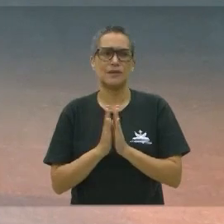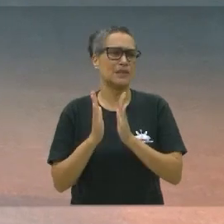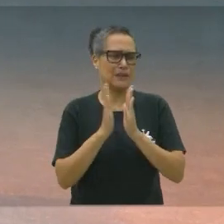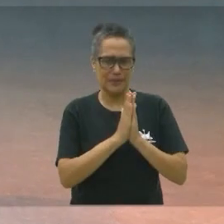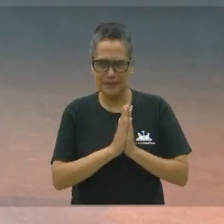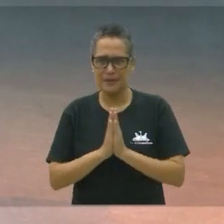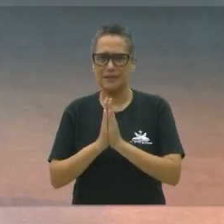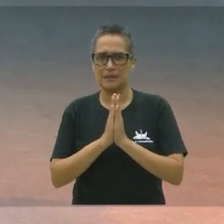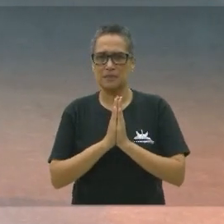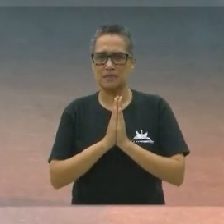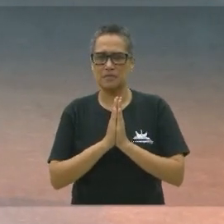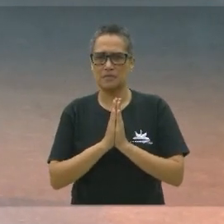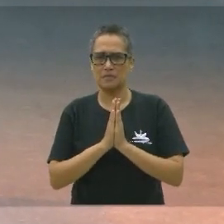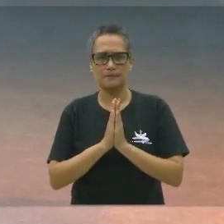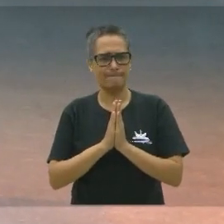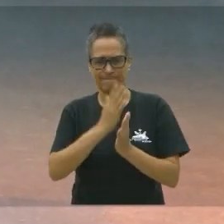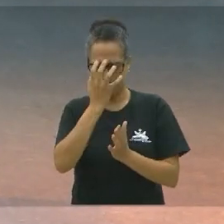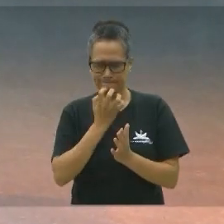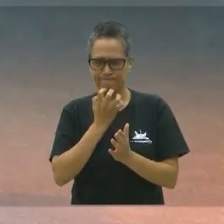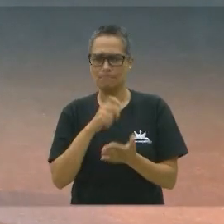oração birrenta.